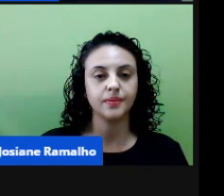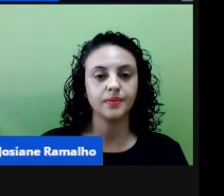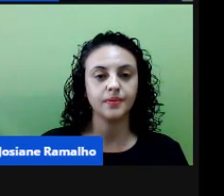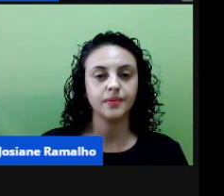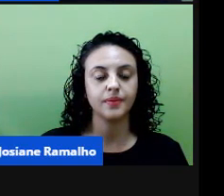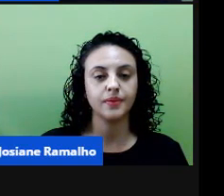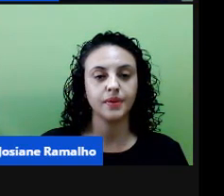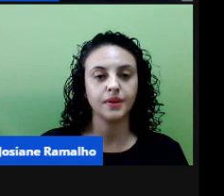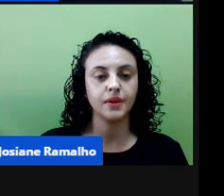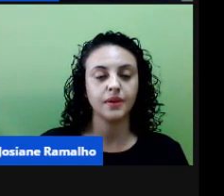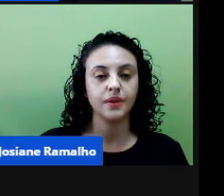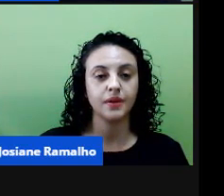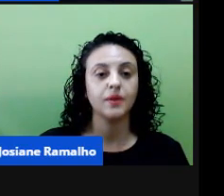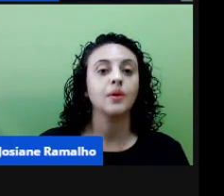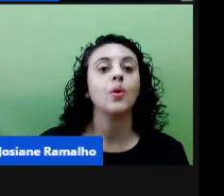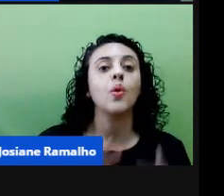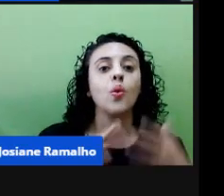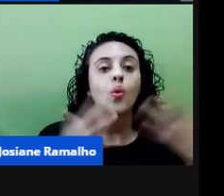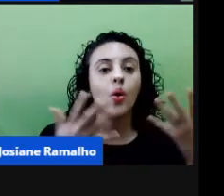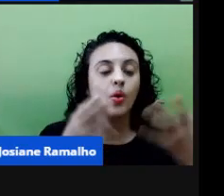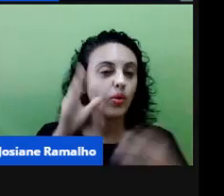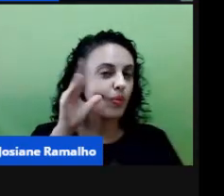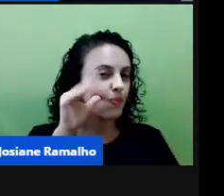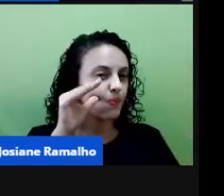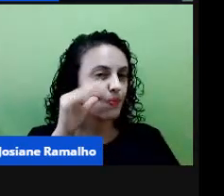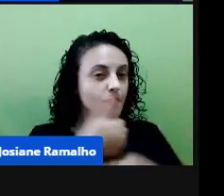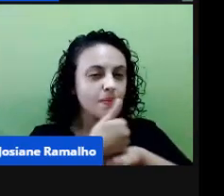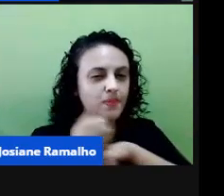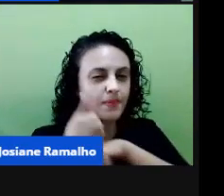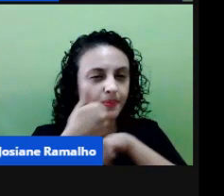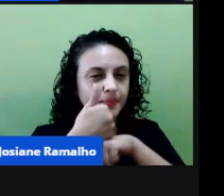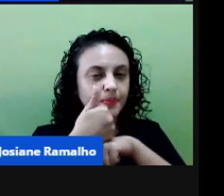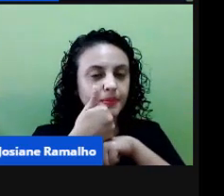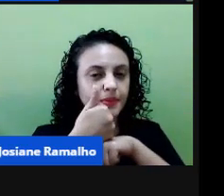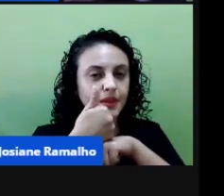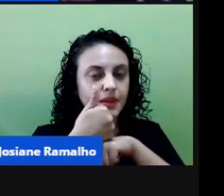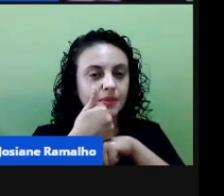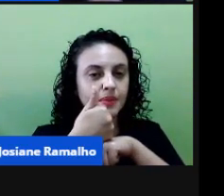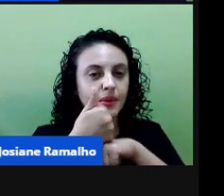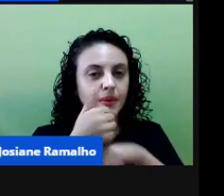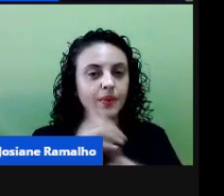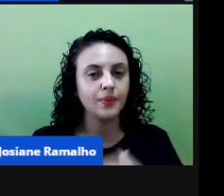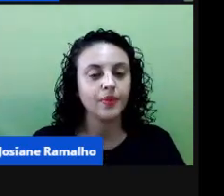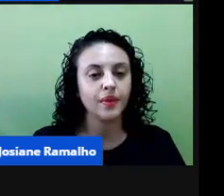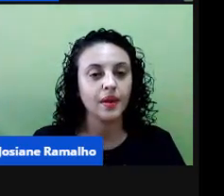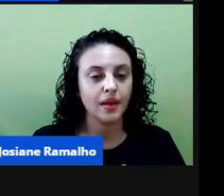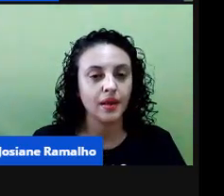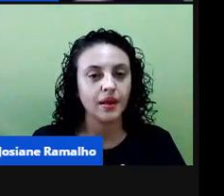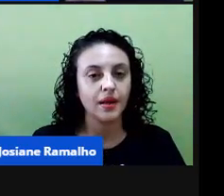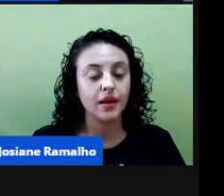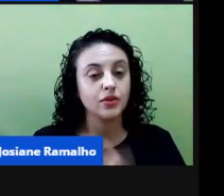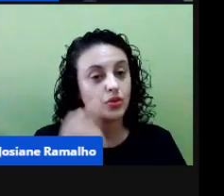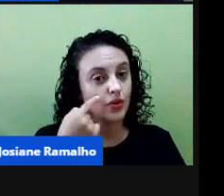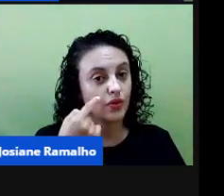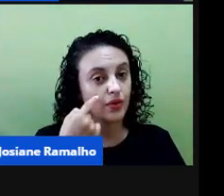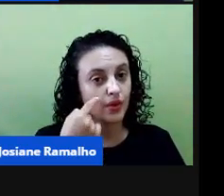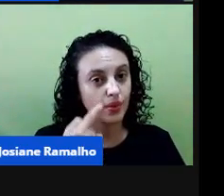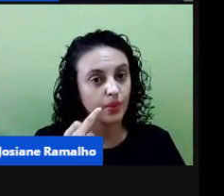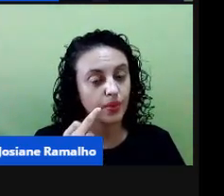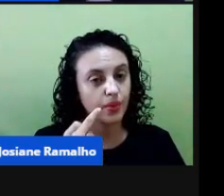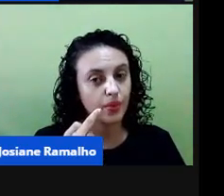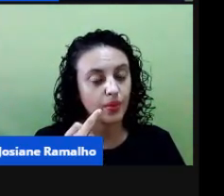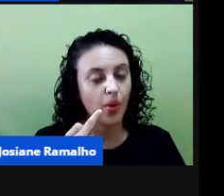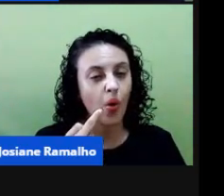qual que é a grande curiosidade do filme do Alma do Brasil? A gente viu aqui a versão dele, é uma versão